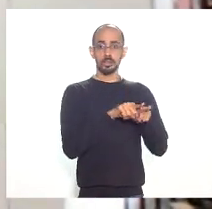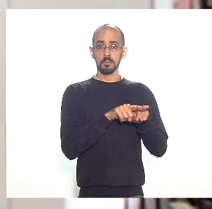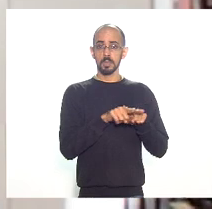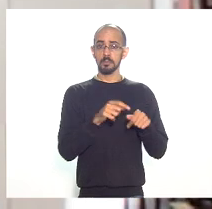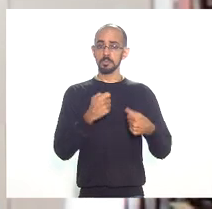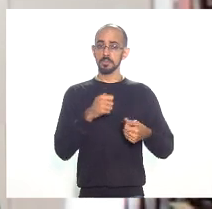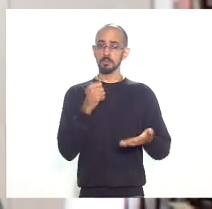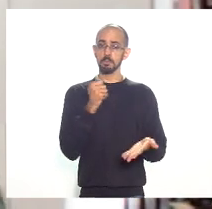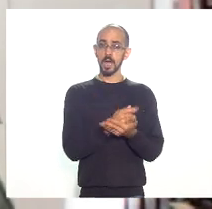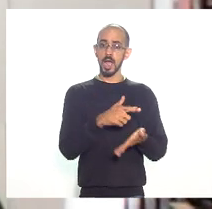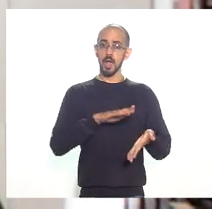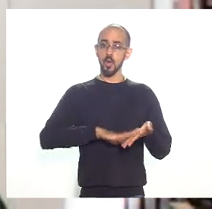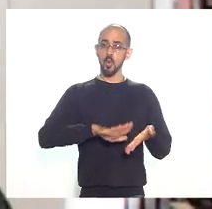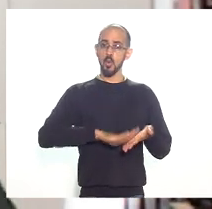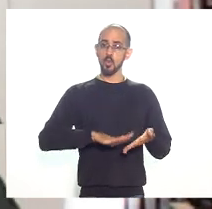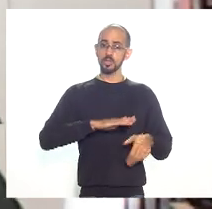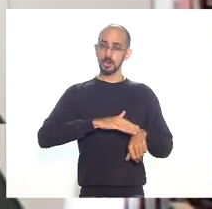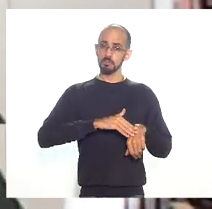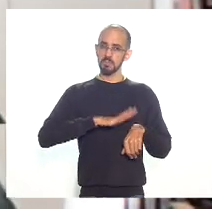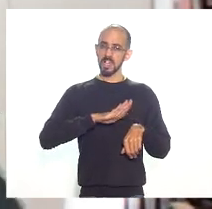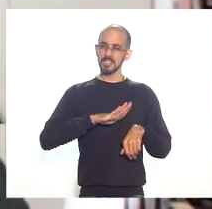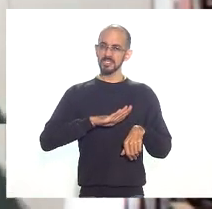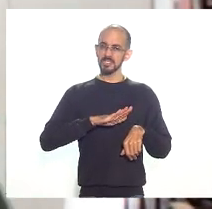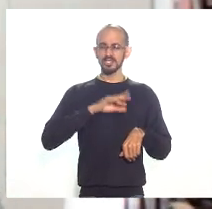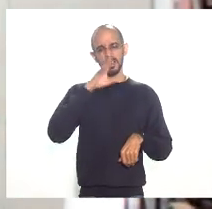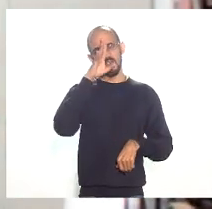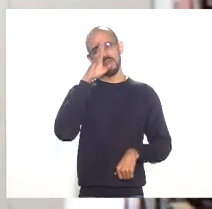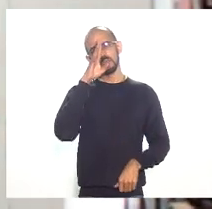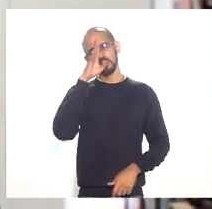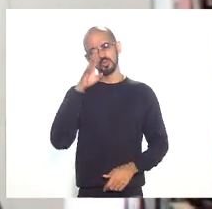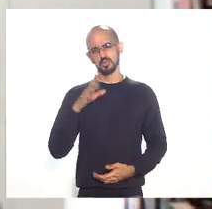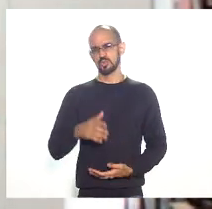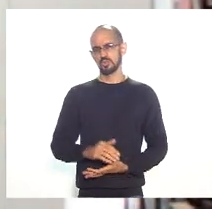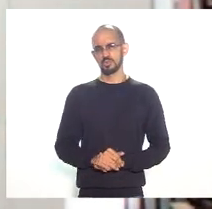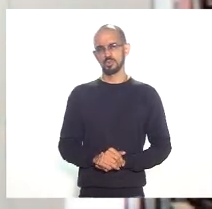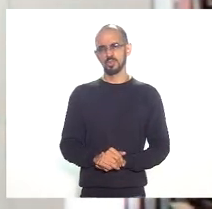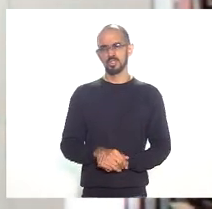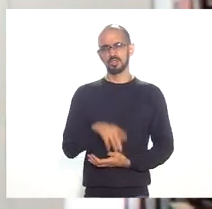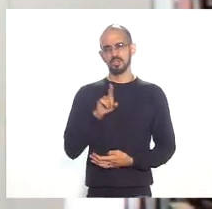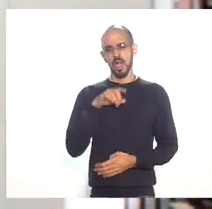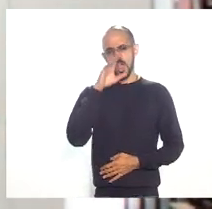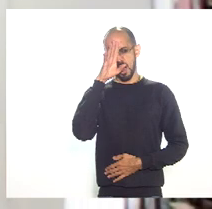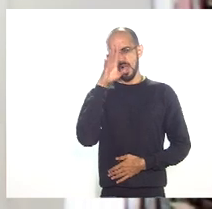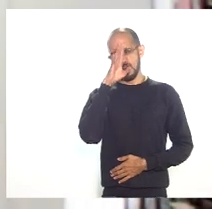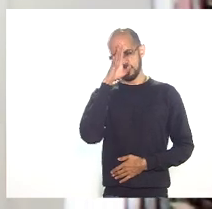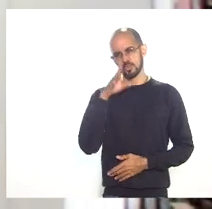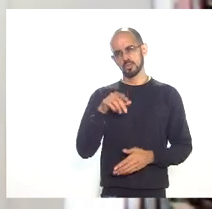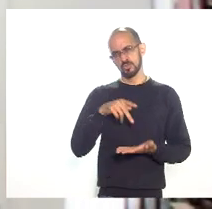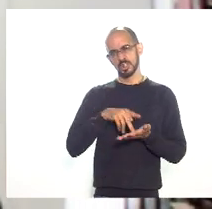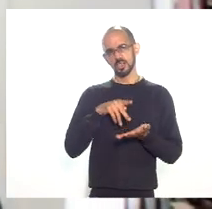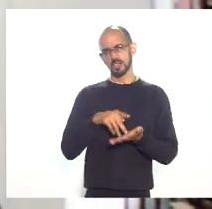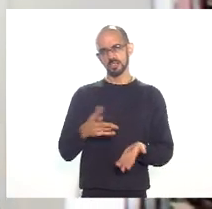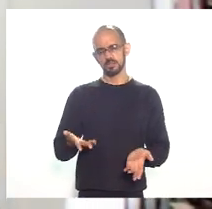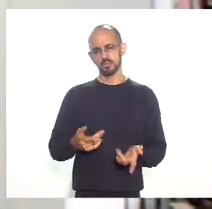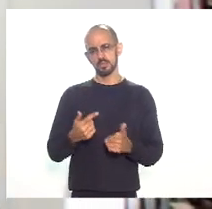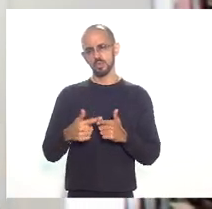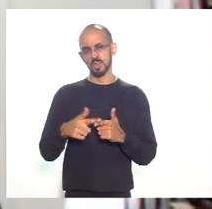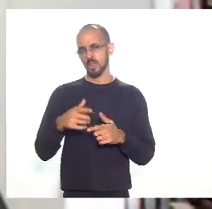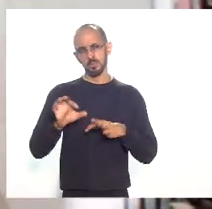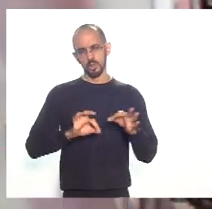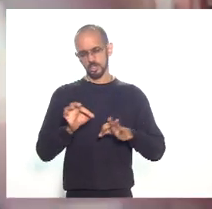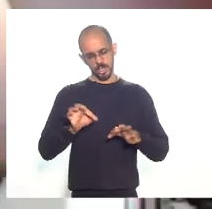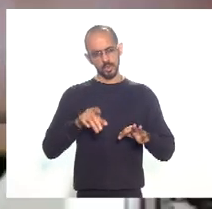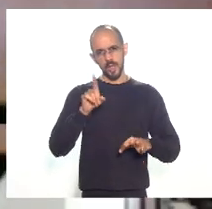custas judiciais cada vez mais altas. Isso é um absurdo. Isso é um absurdo. Então, o projeto ele é ruim,